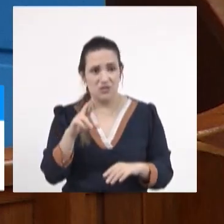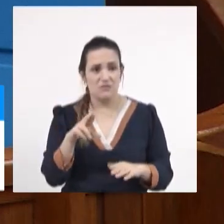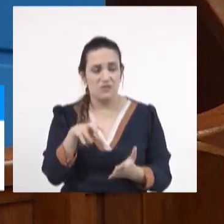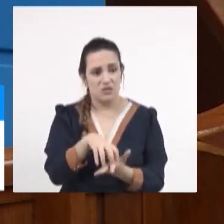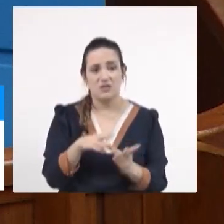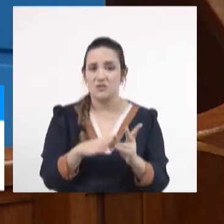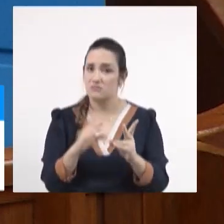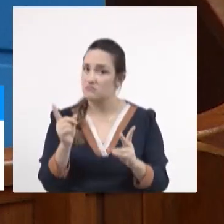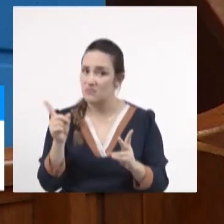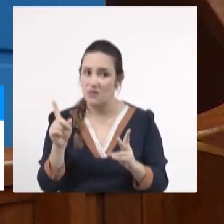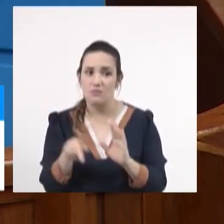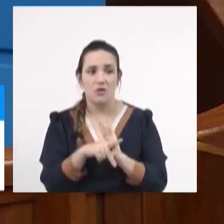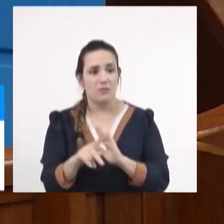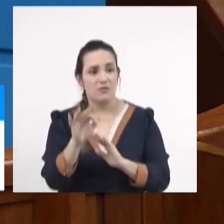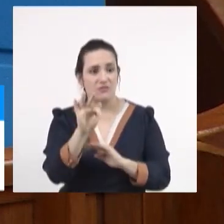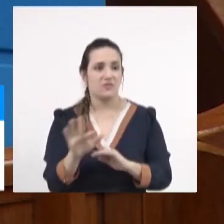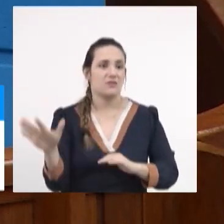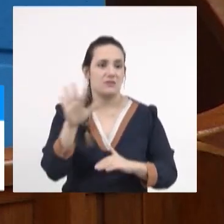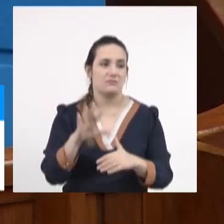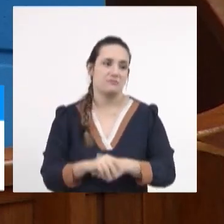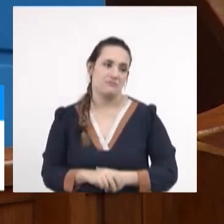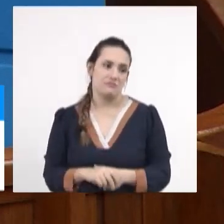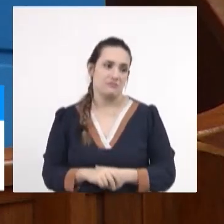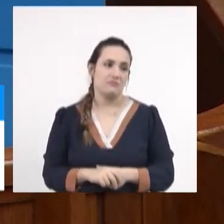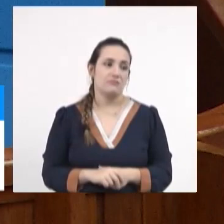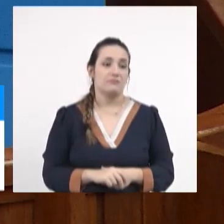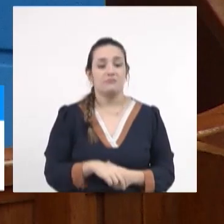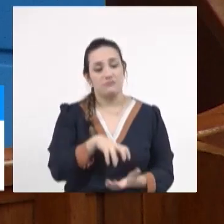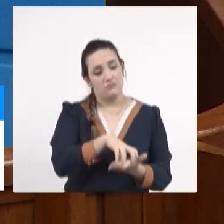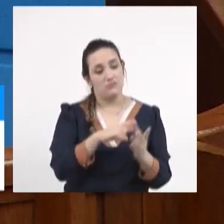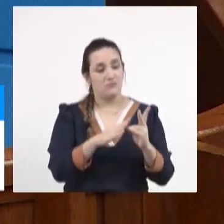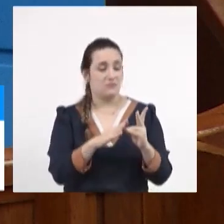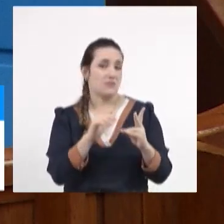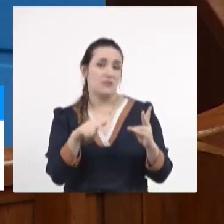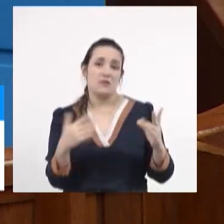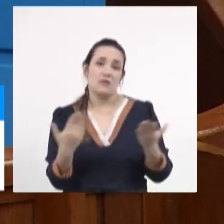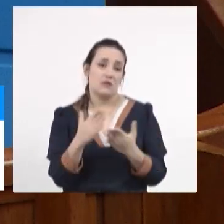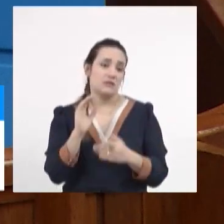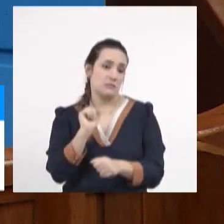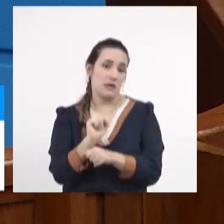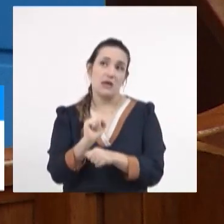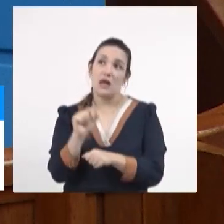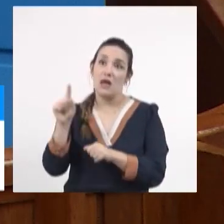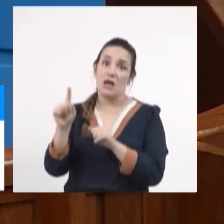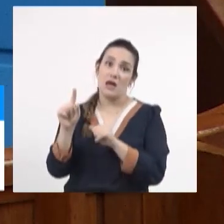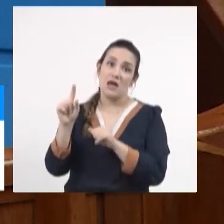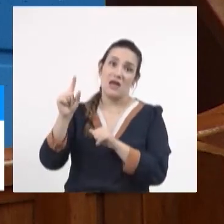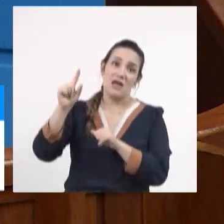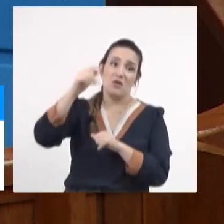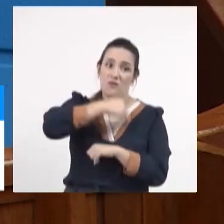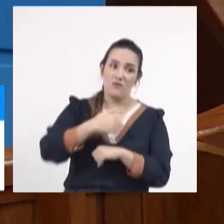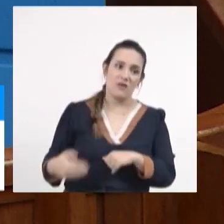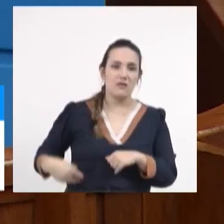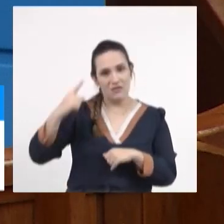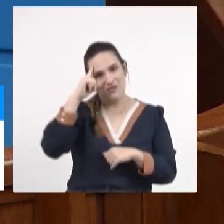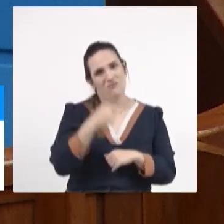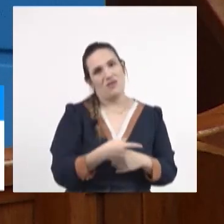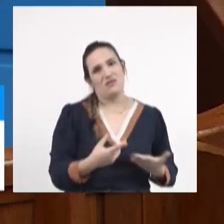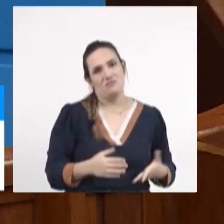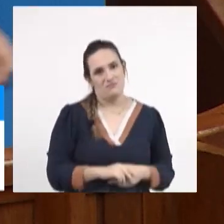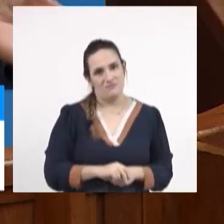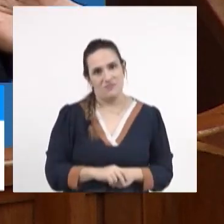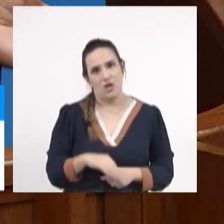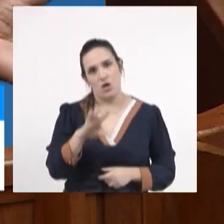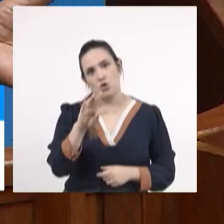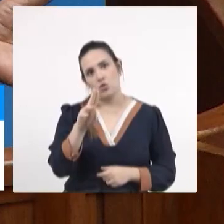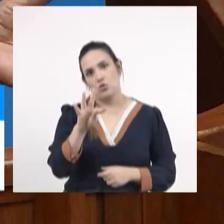União. E o índio é tutelado pelo governo central, que não investe,